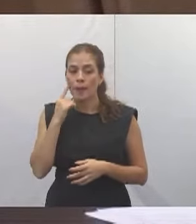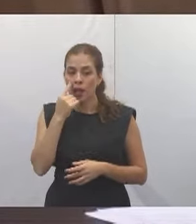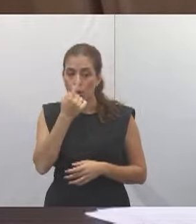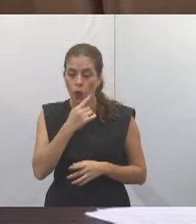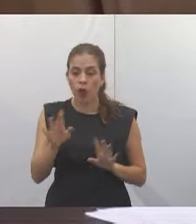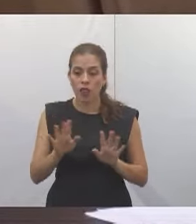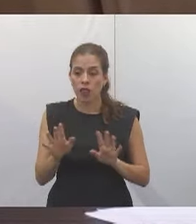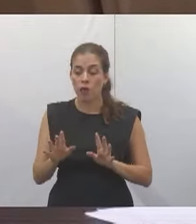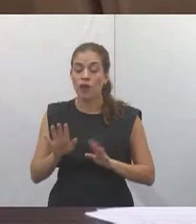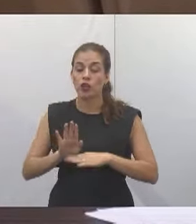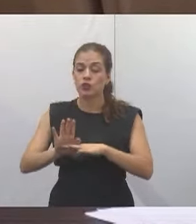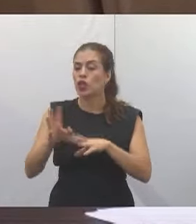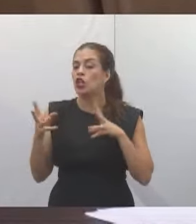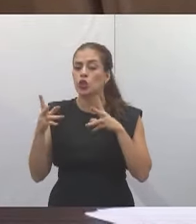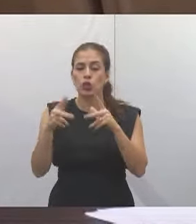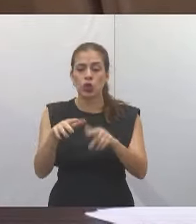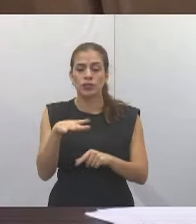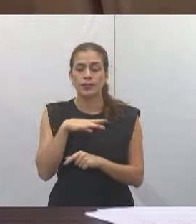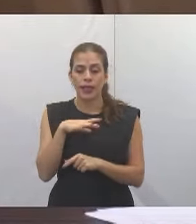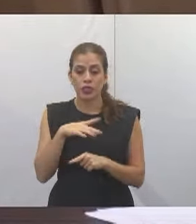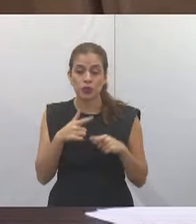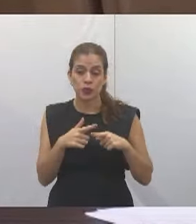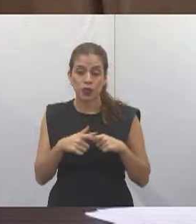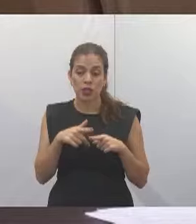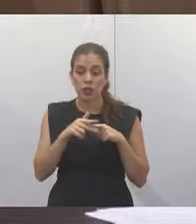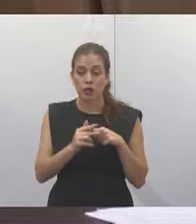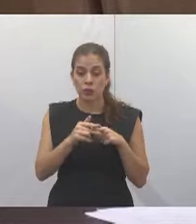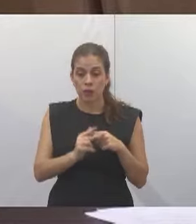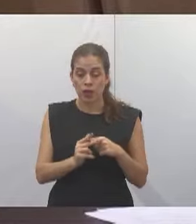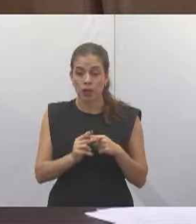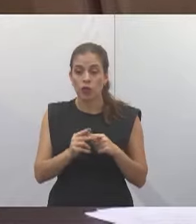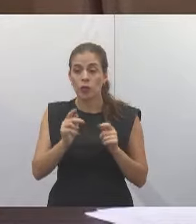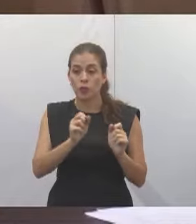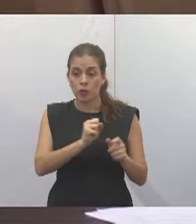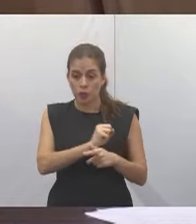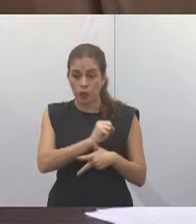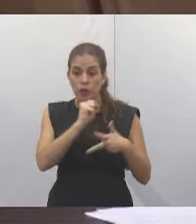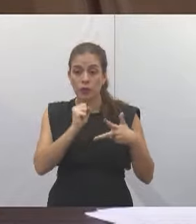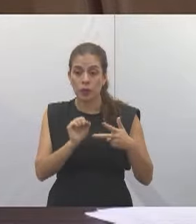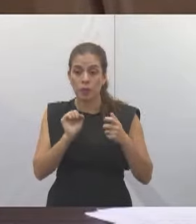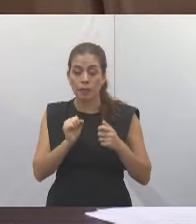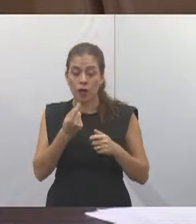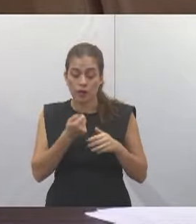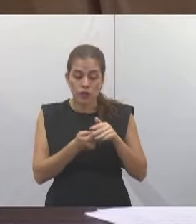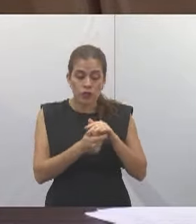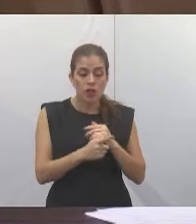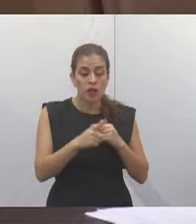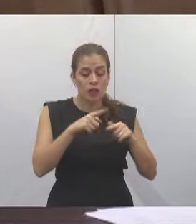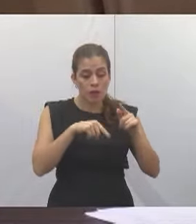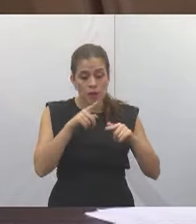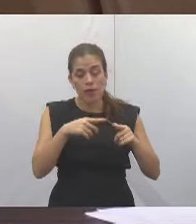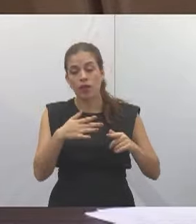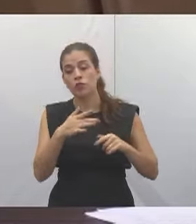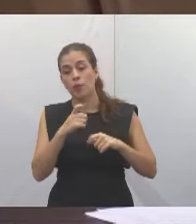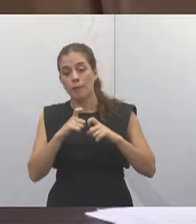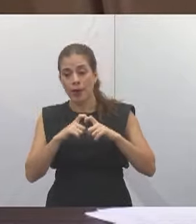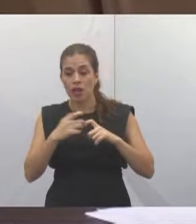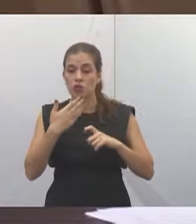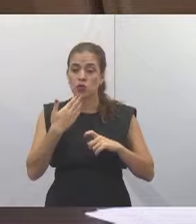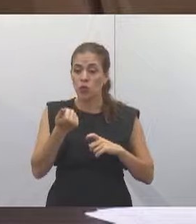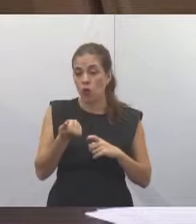eu acredito que, estando reformado, o poder público vai poder investir em equipamentos, mais médico, mais qualidade. Sim.